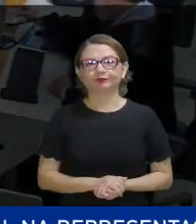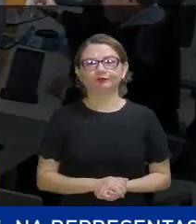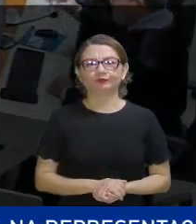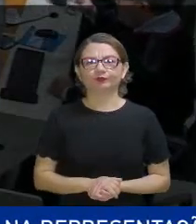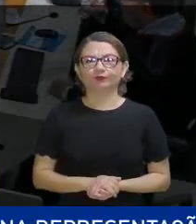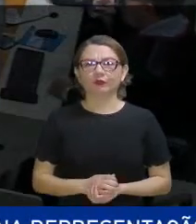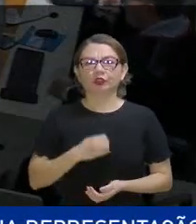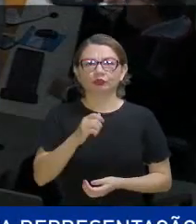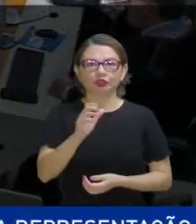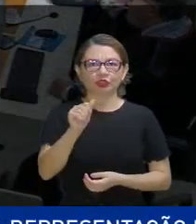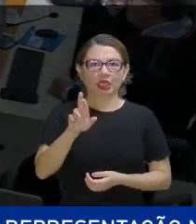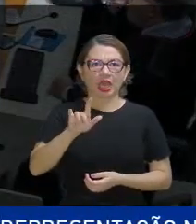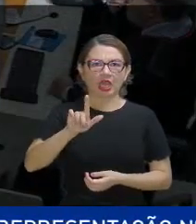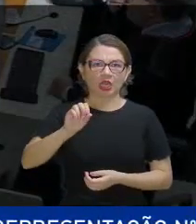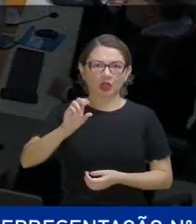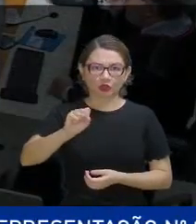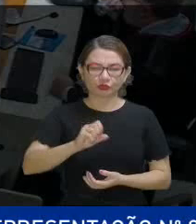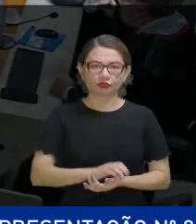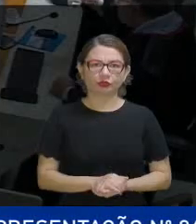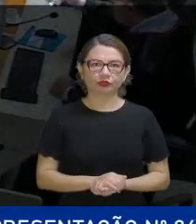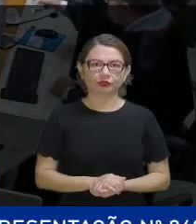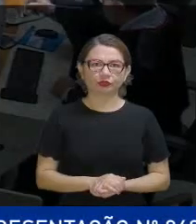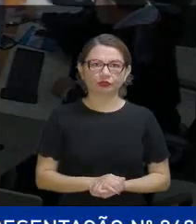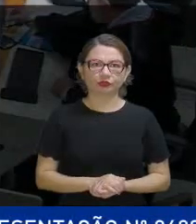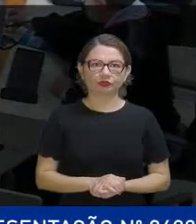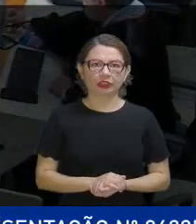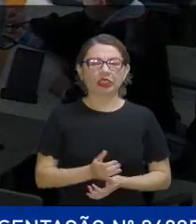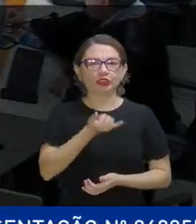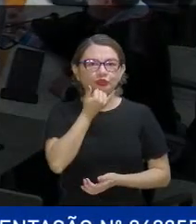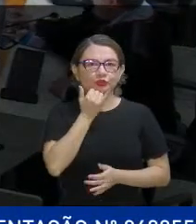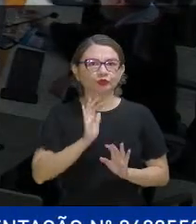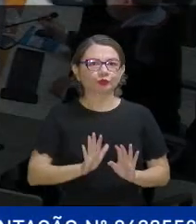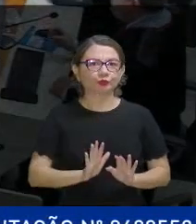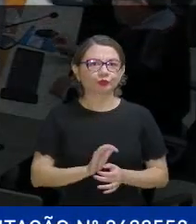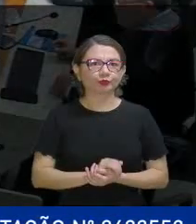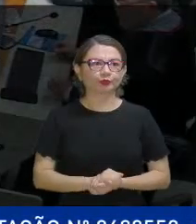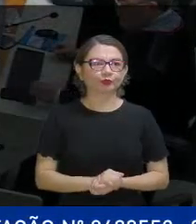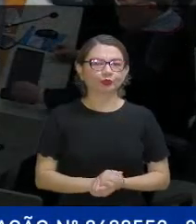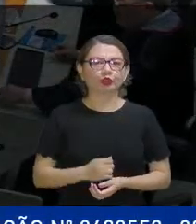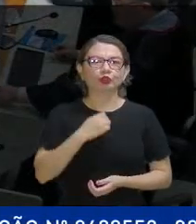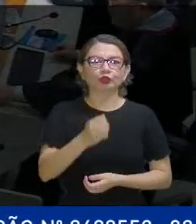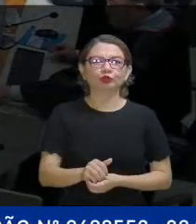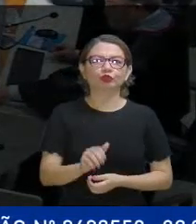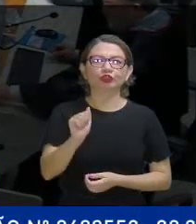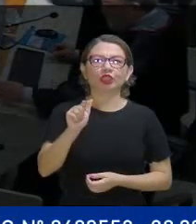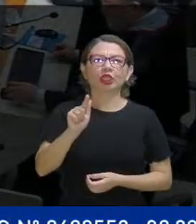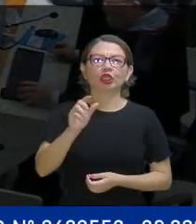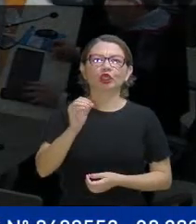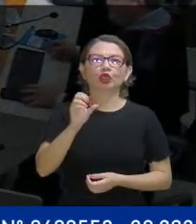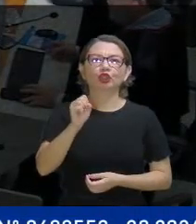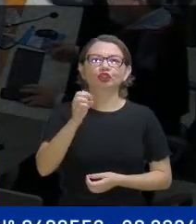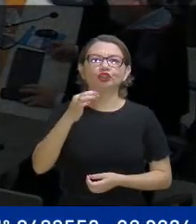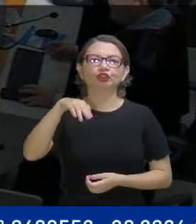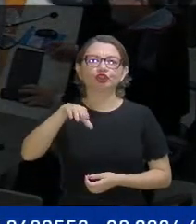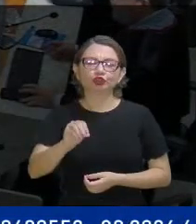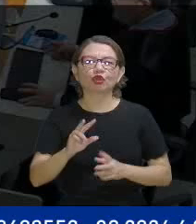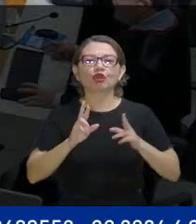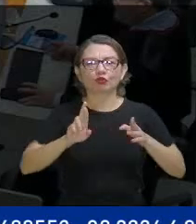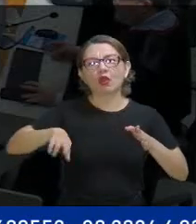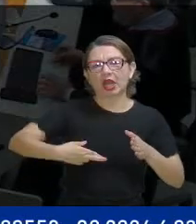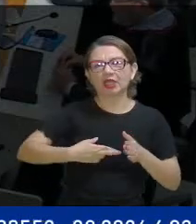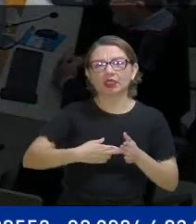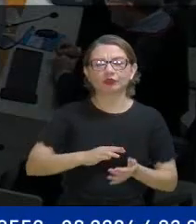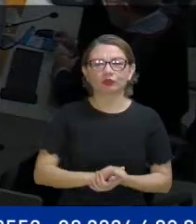Como vota o juiz Carlos Fernando? Imagem ampla do plenário. Como vota o juiz Agostinho Silvério? Acompanho,